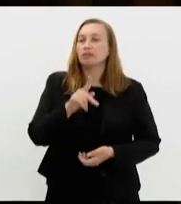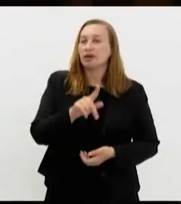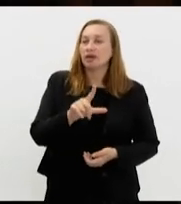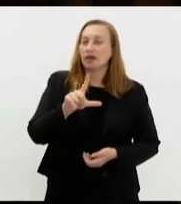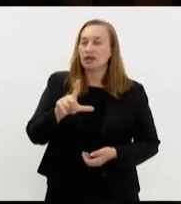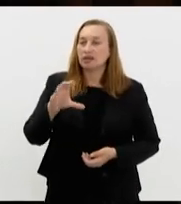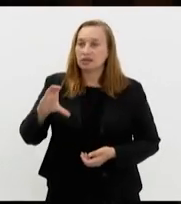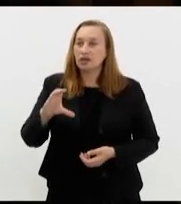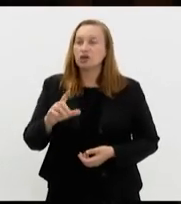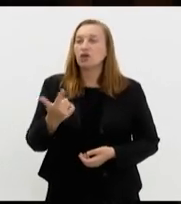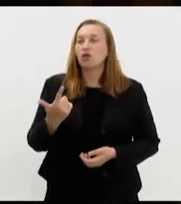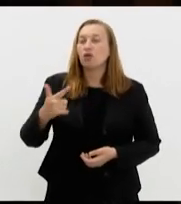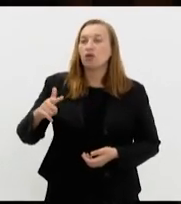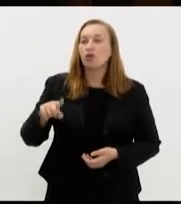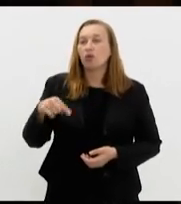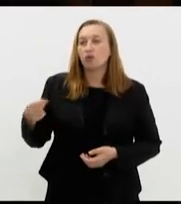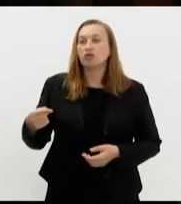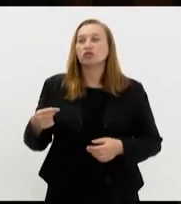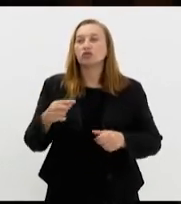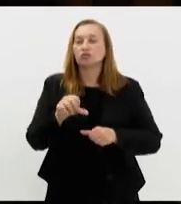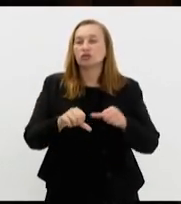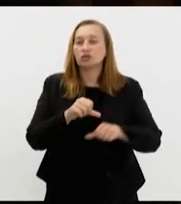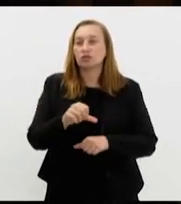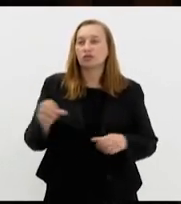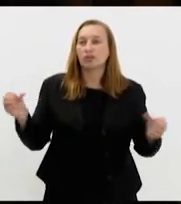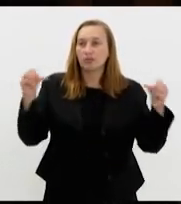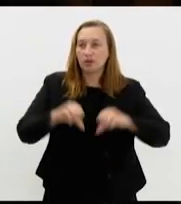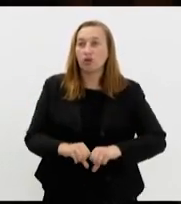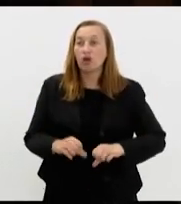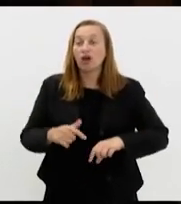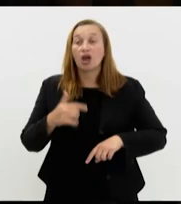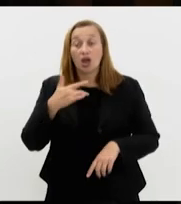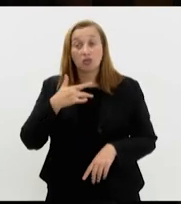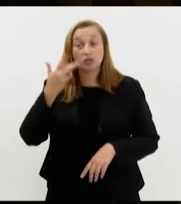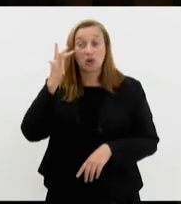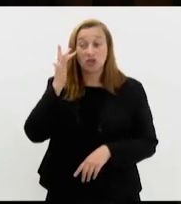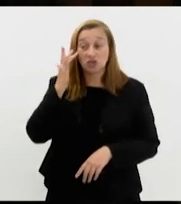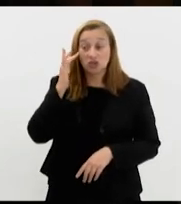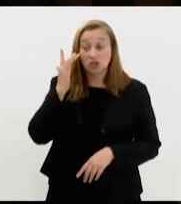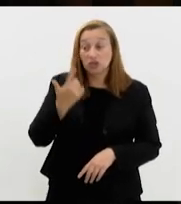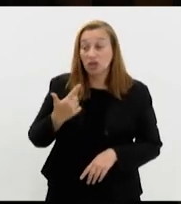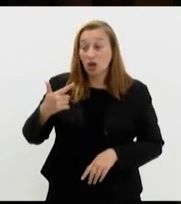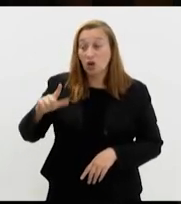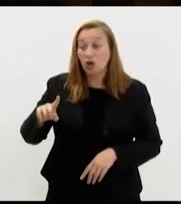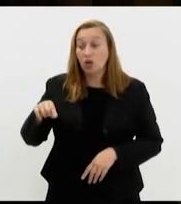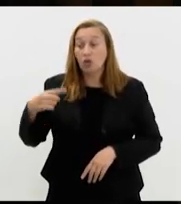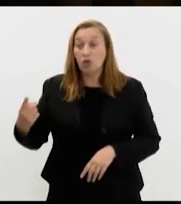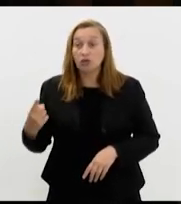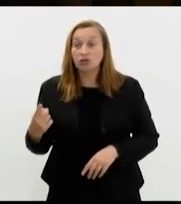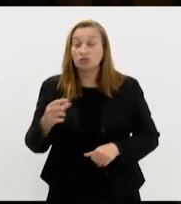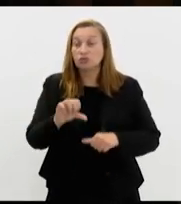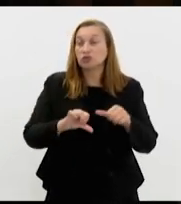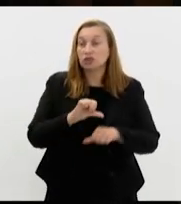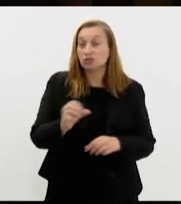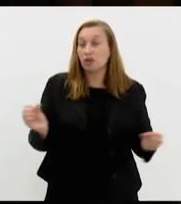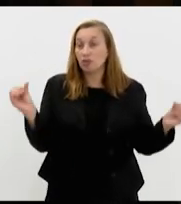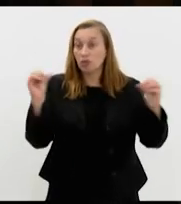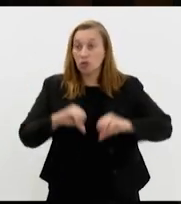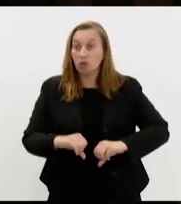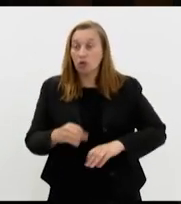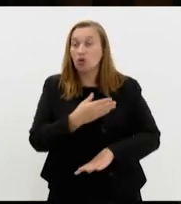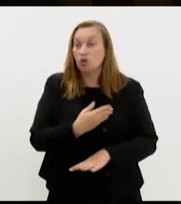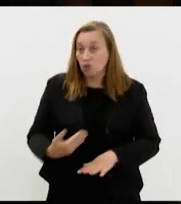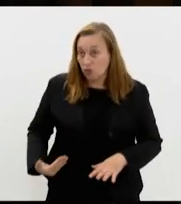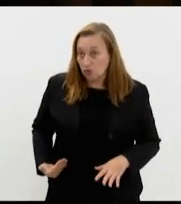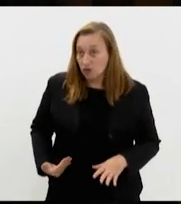outras mudanças também que são para pior. Mas eu confesso que eu já estou achando que essas outras mudanças para pior, o governo